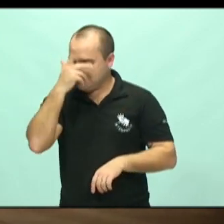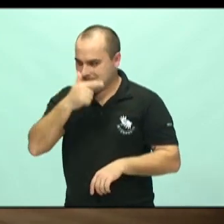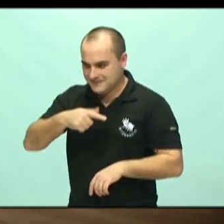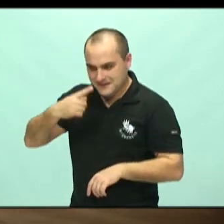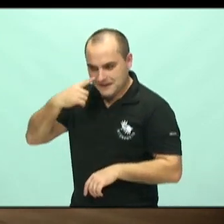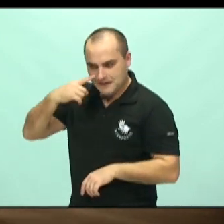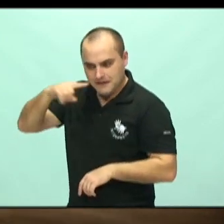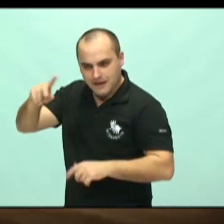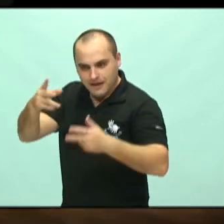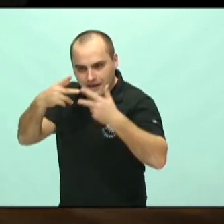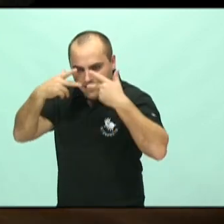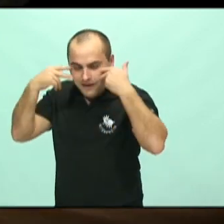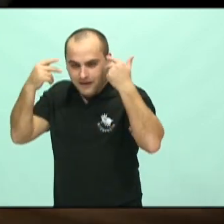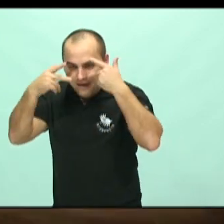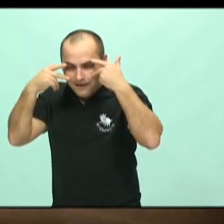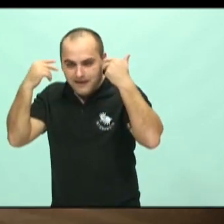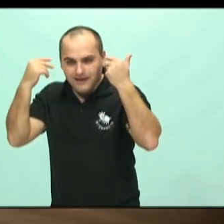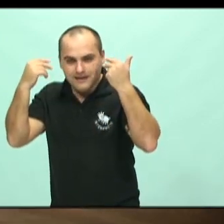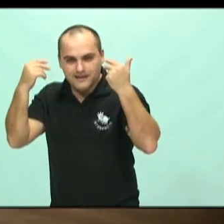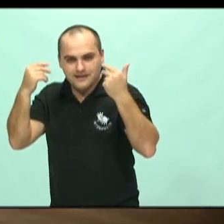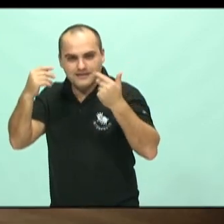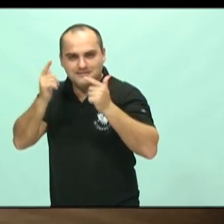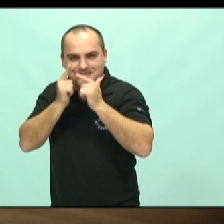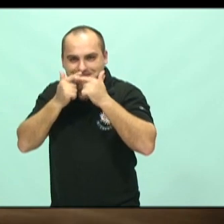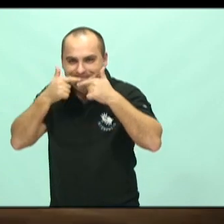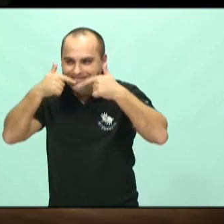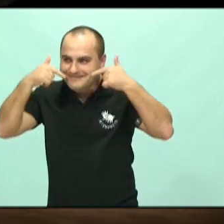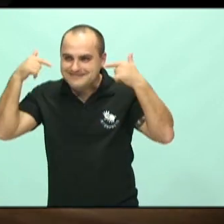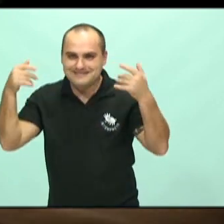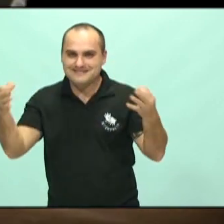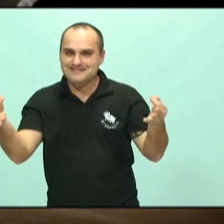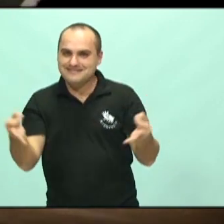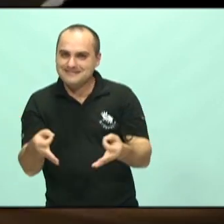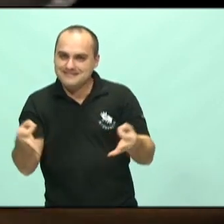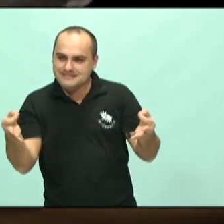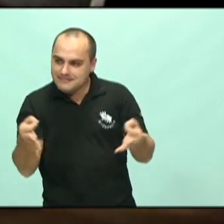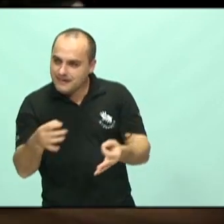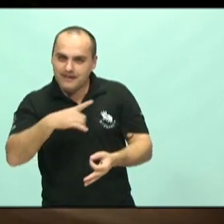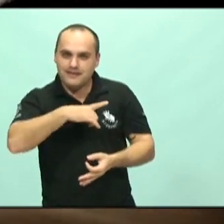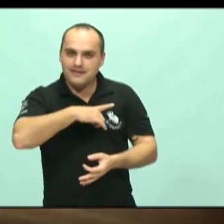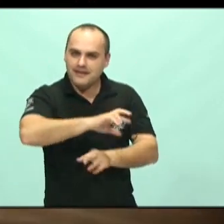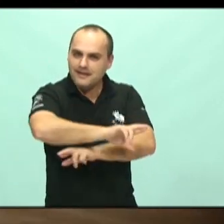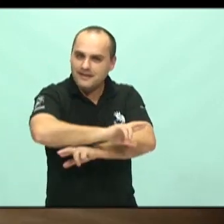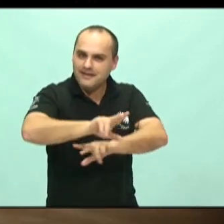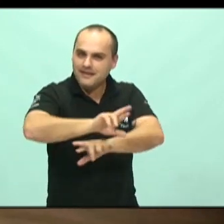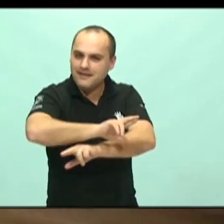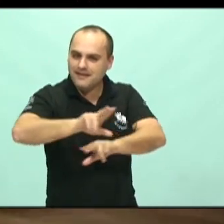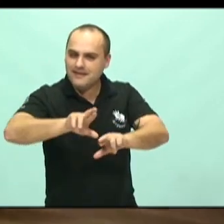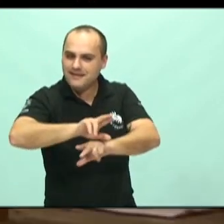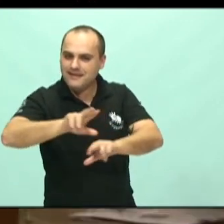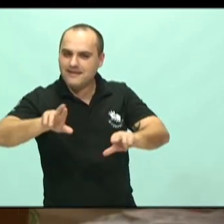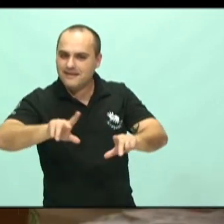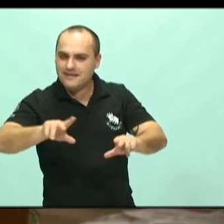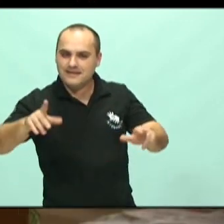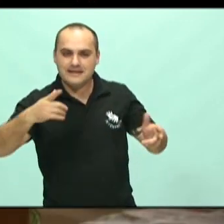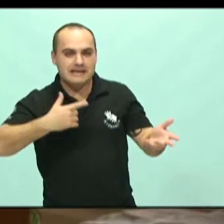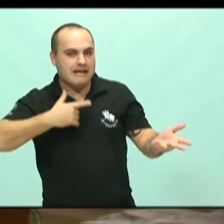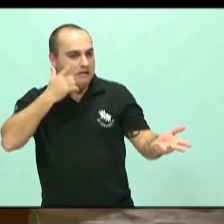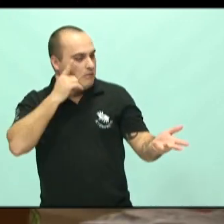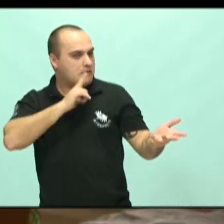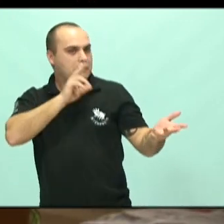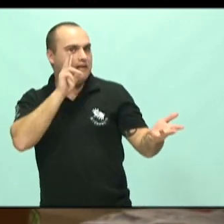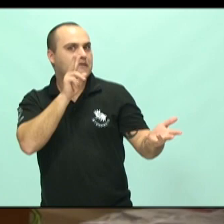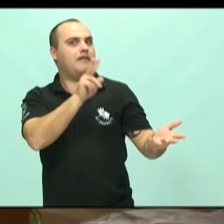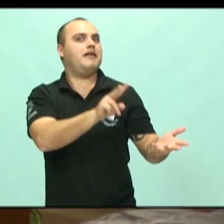olhos pintados, sorriso perfeito. Há mais coisas para ser, coisas que não se pode